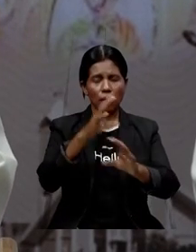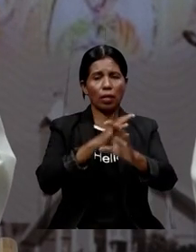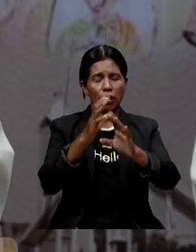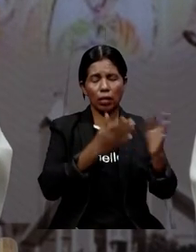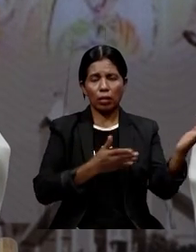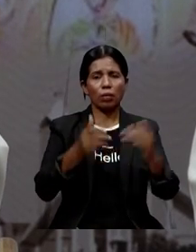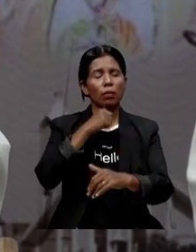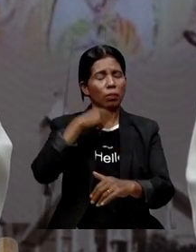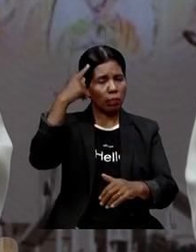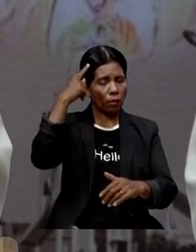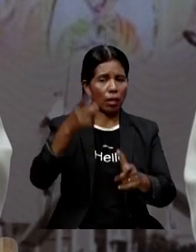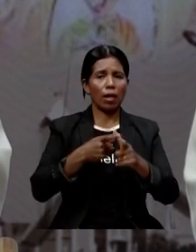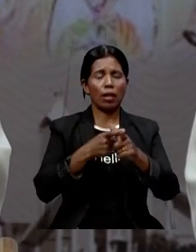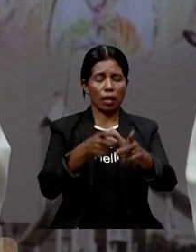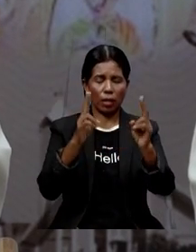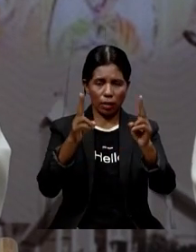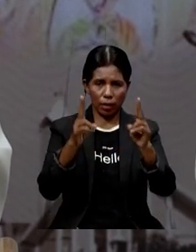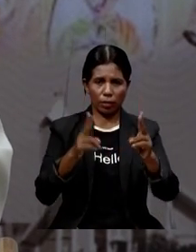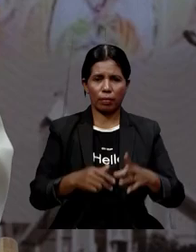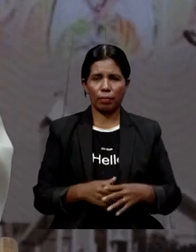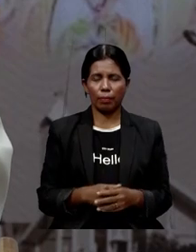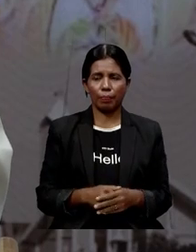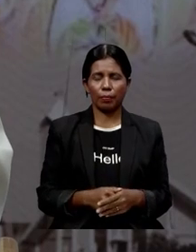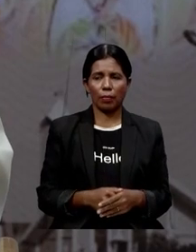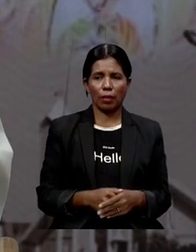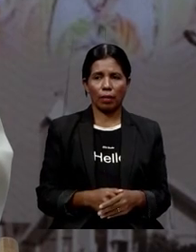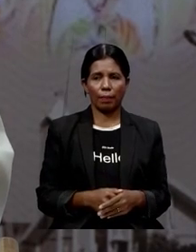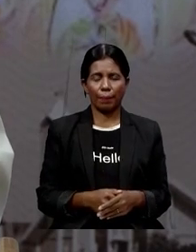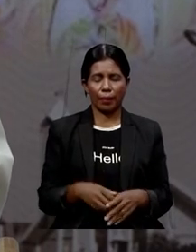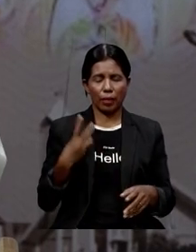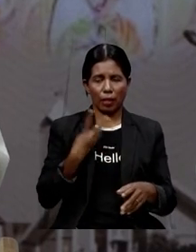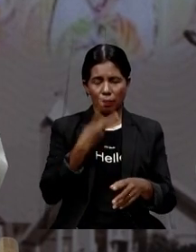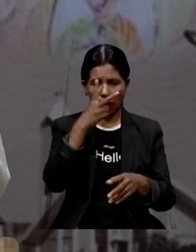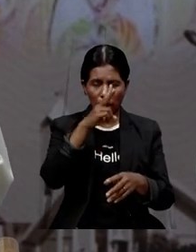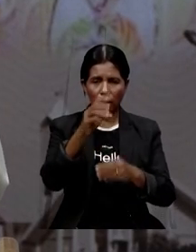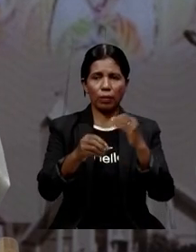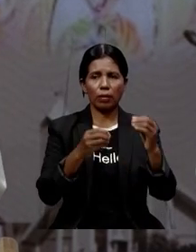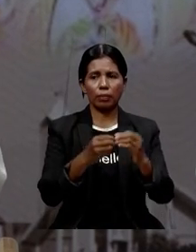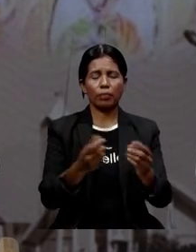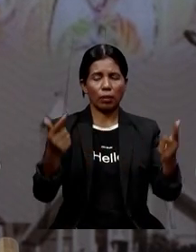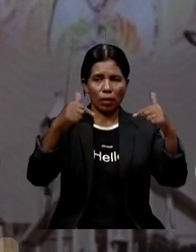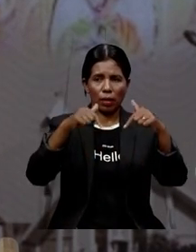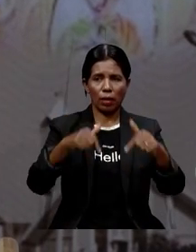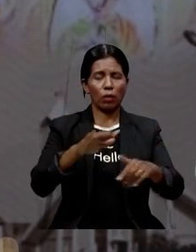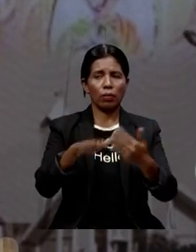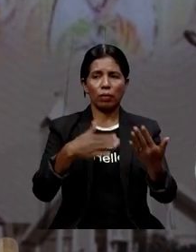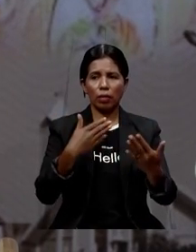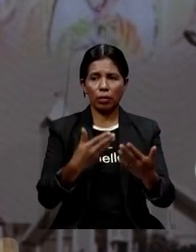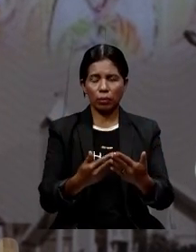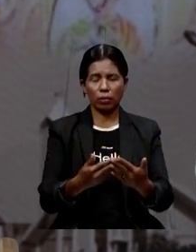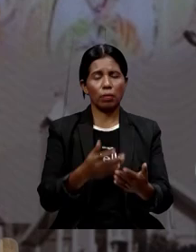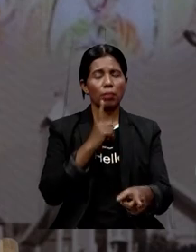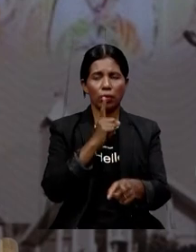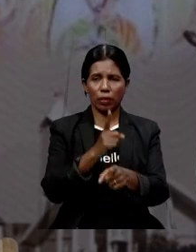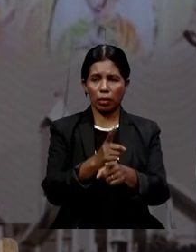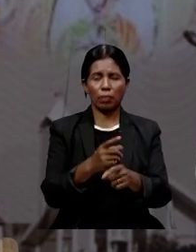Santo Padre Halai Ho Velocidade Lalais. É quando tem um grande evento assim, às vezes nem tudo pode ser perfeito, mas